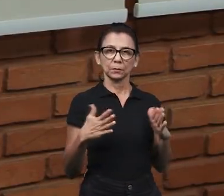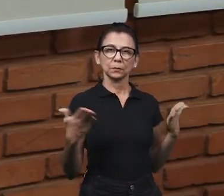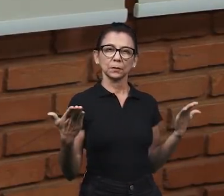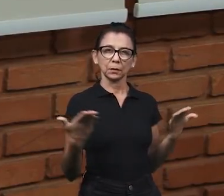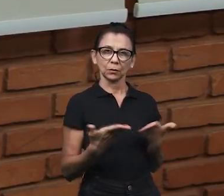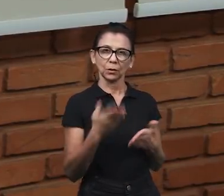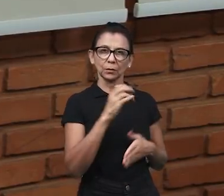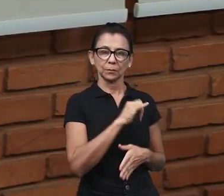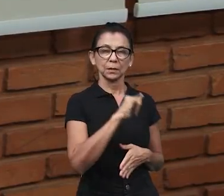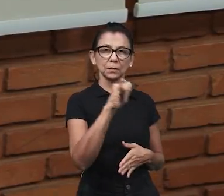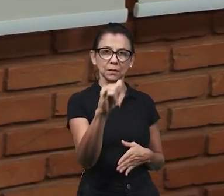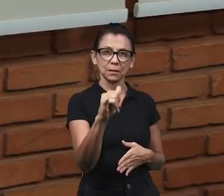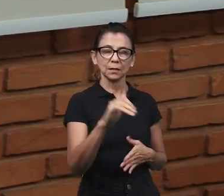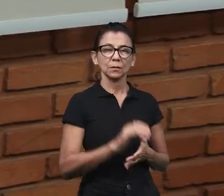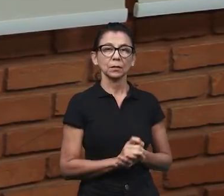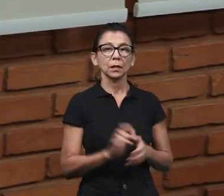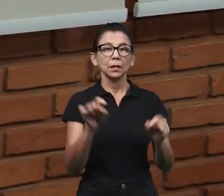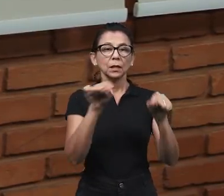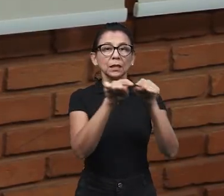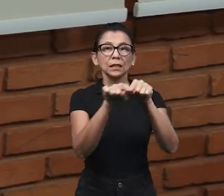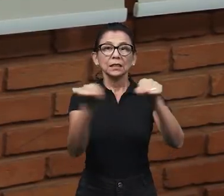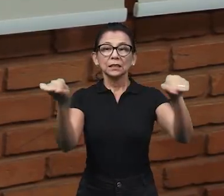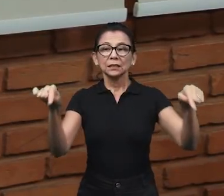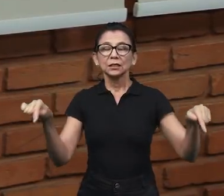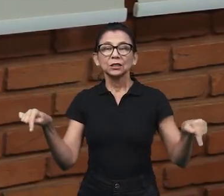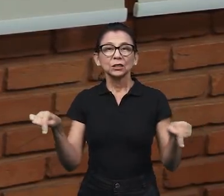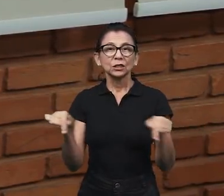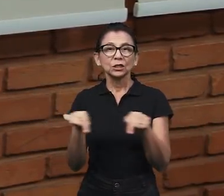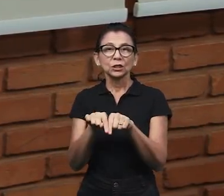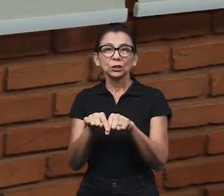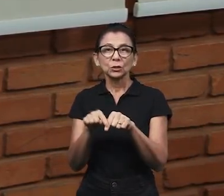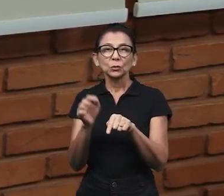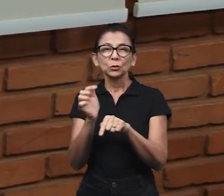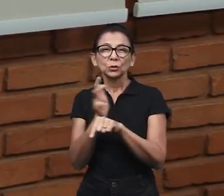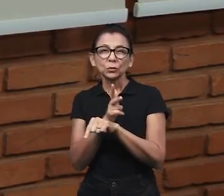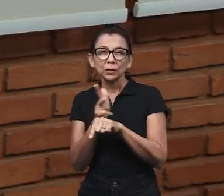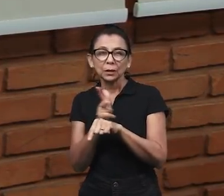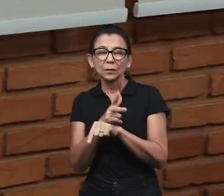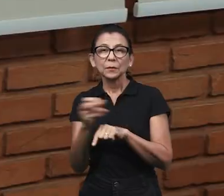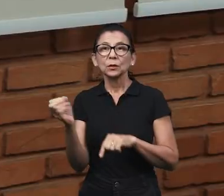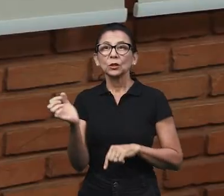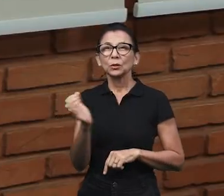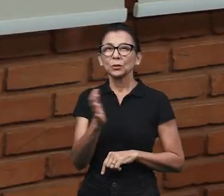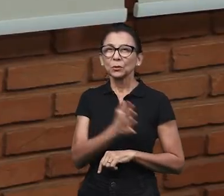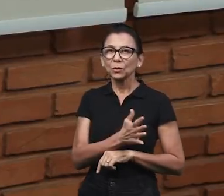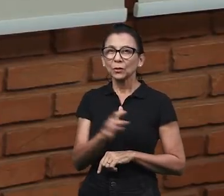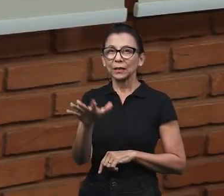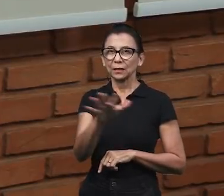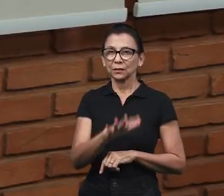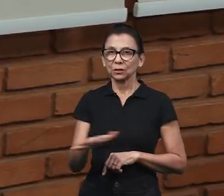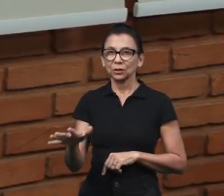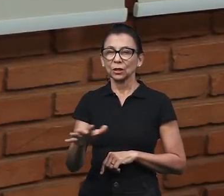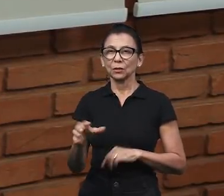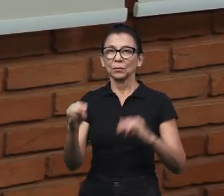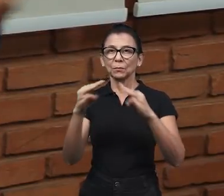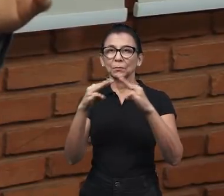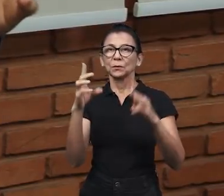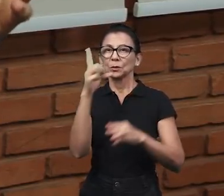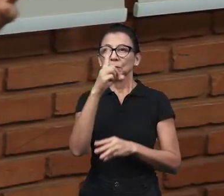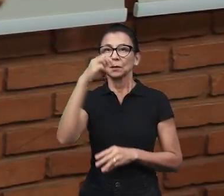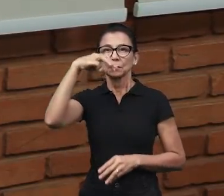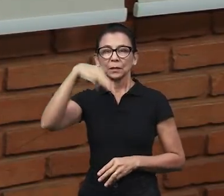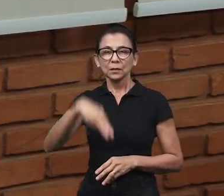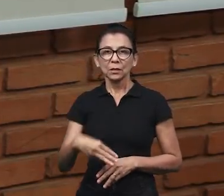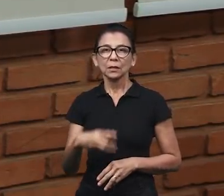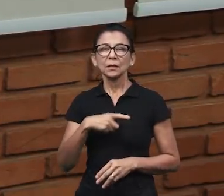agora porque eu quero falar do novo estúdio, o novo estúdio que foi instalado lá no Manaim de Domingos Martins, numa série